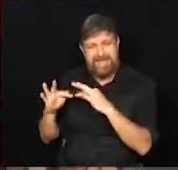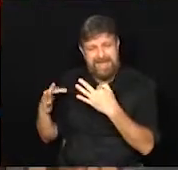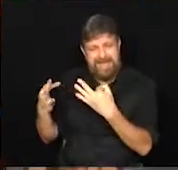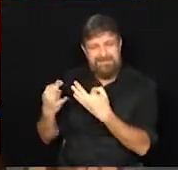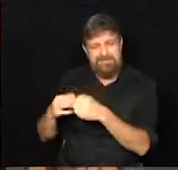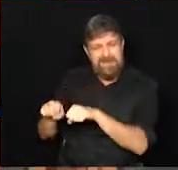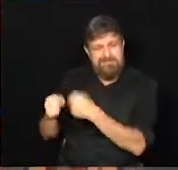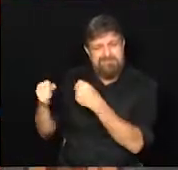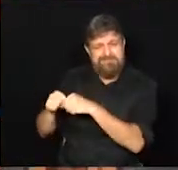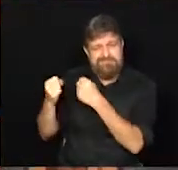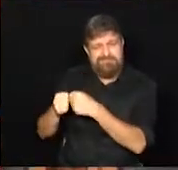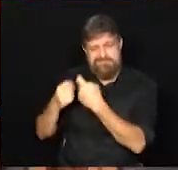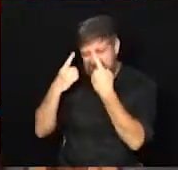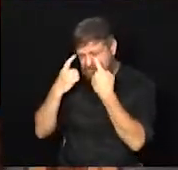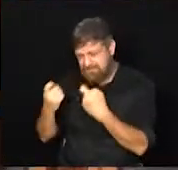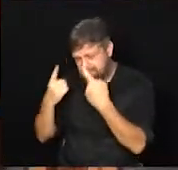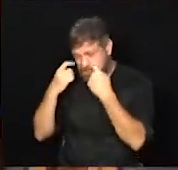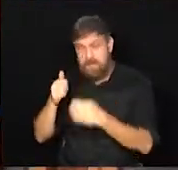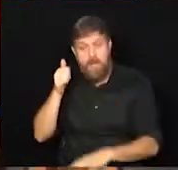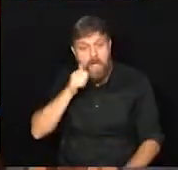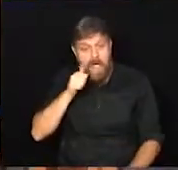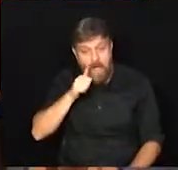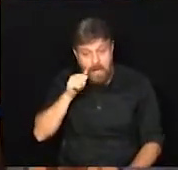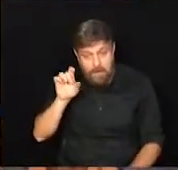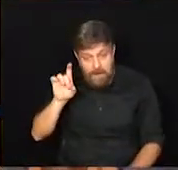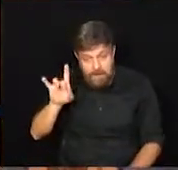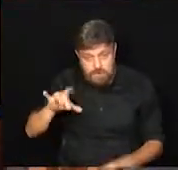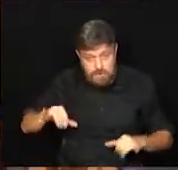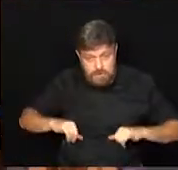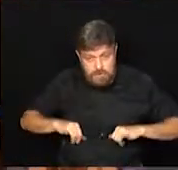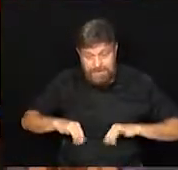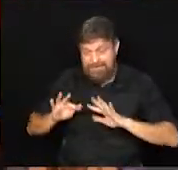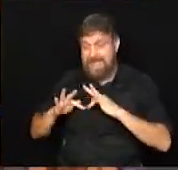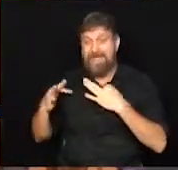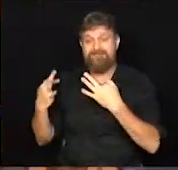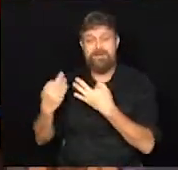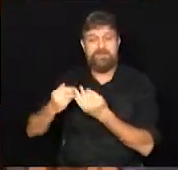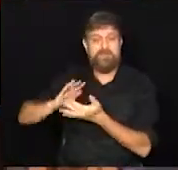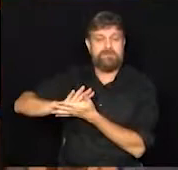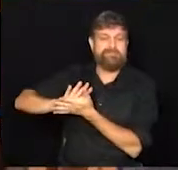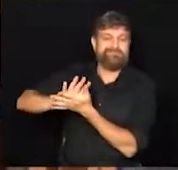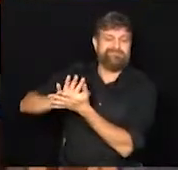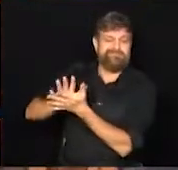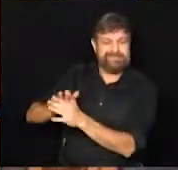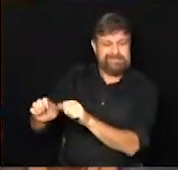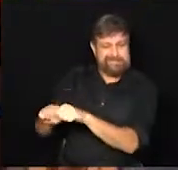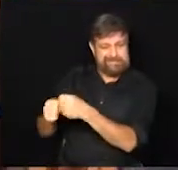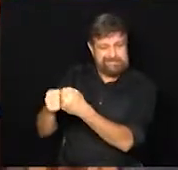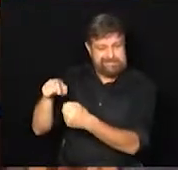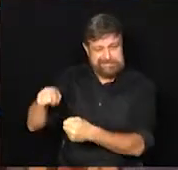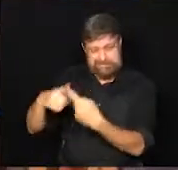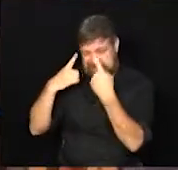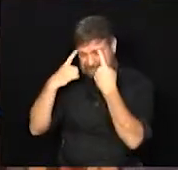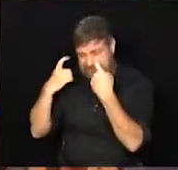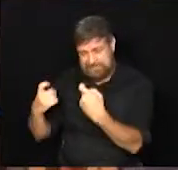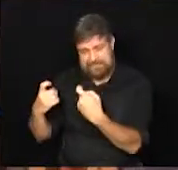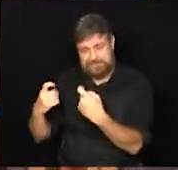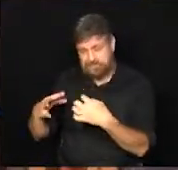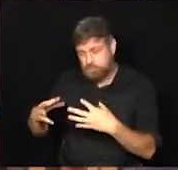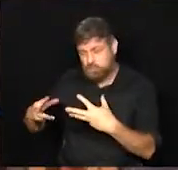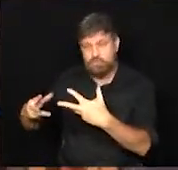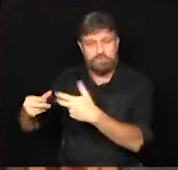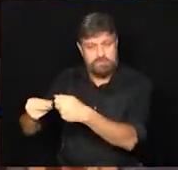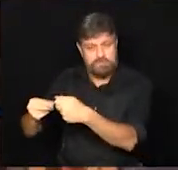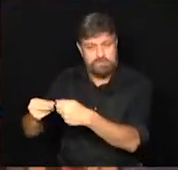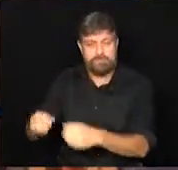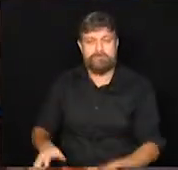sendo violentada, porque quando violenta uma mulher, não é só uma mulher, você está violentando uma família toda, você tá violentando toda uma rede, né?